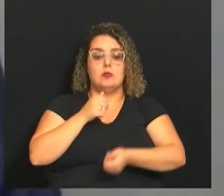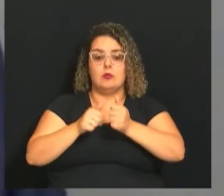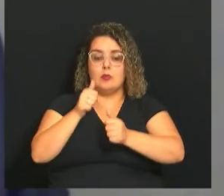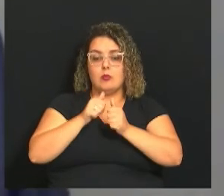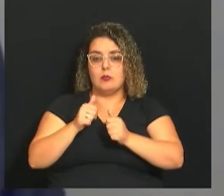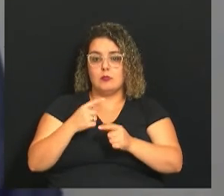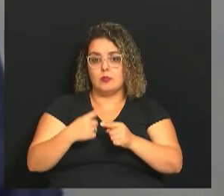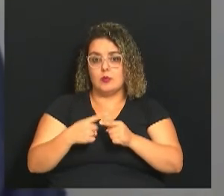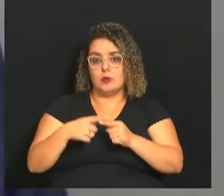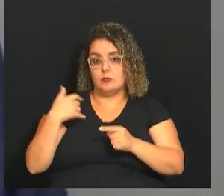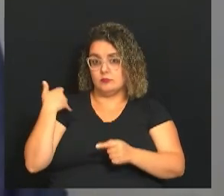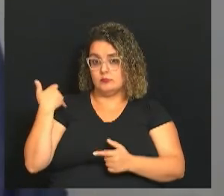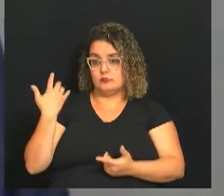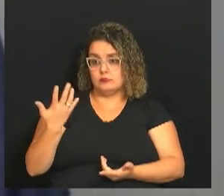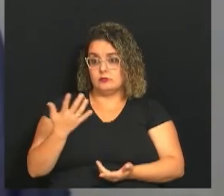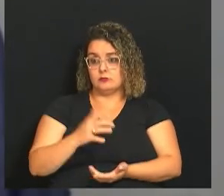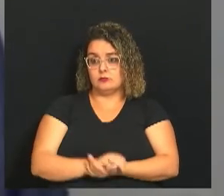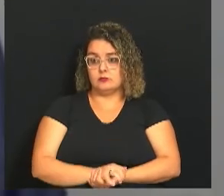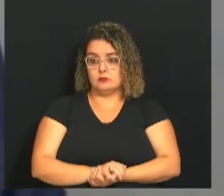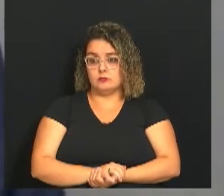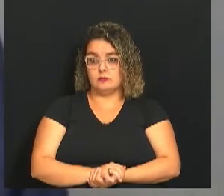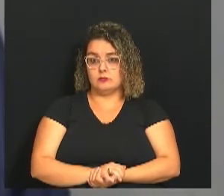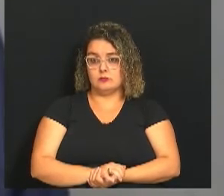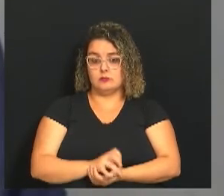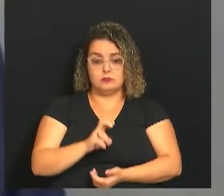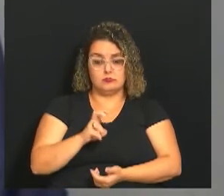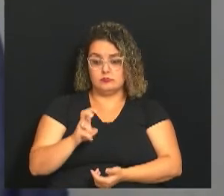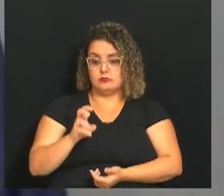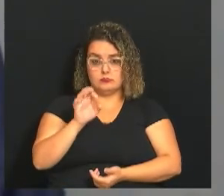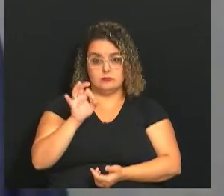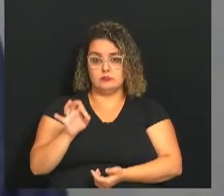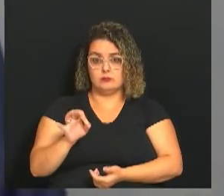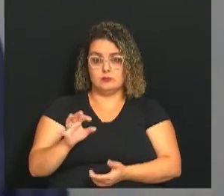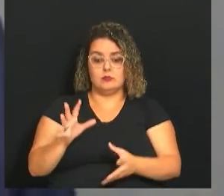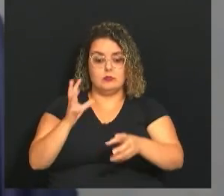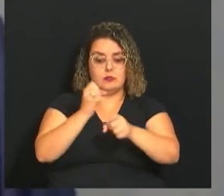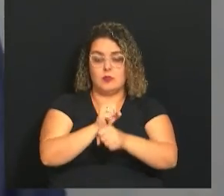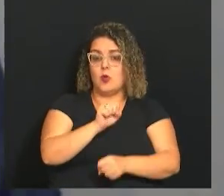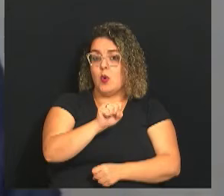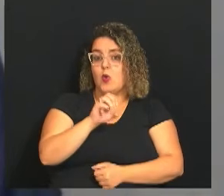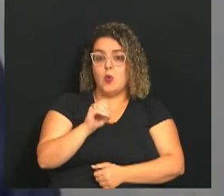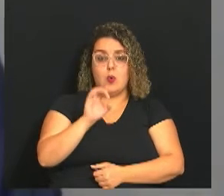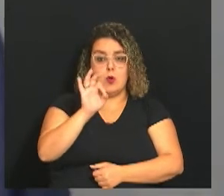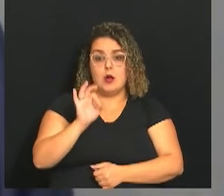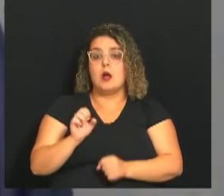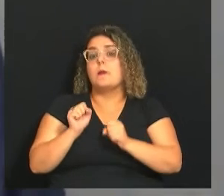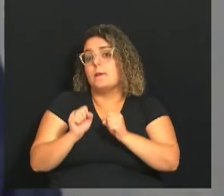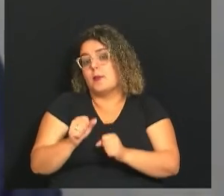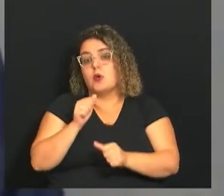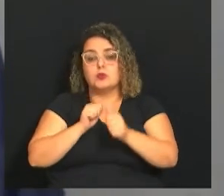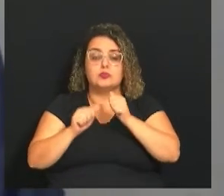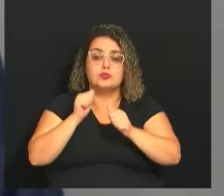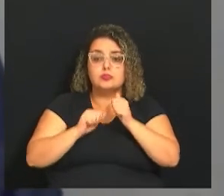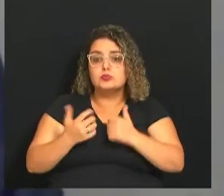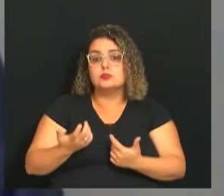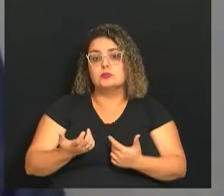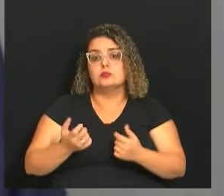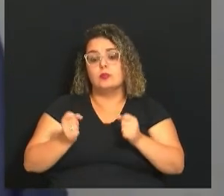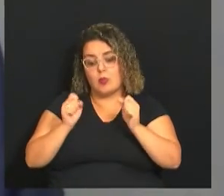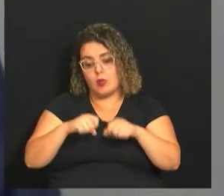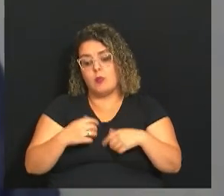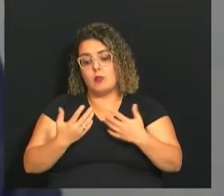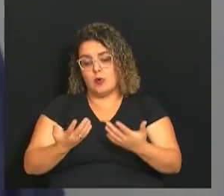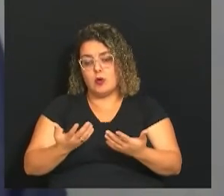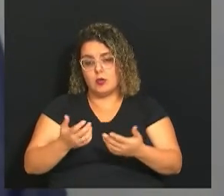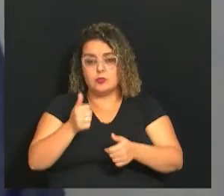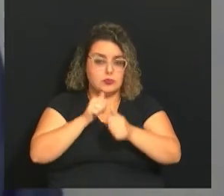os 55% da população acaba se tornando 80% da população que pode consumir álcool, acaba consumindo. Sim.